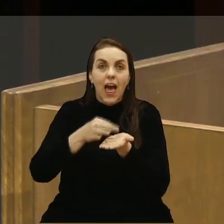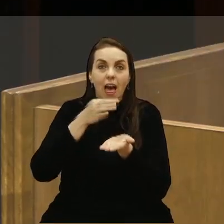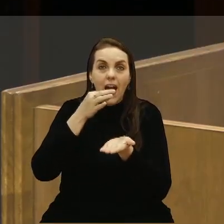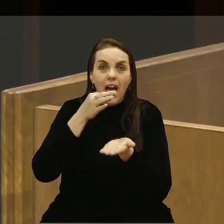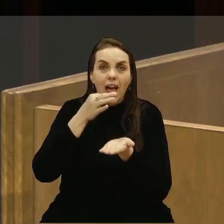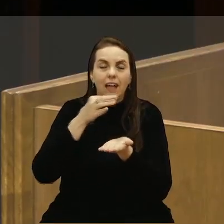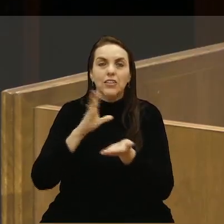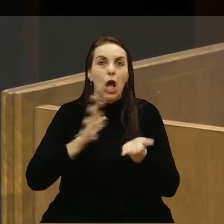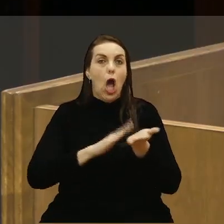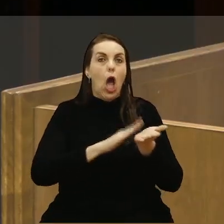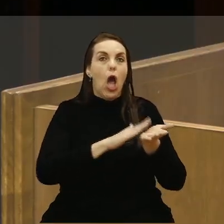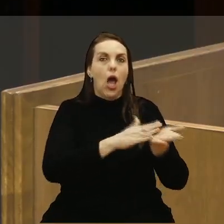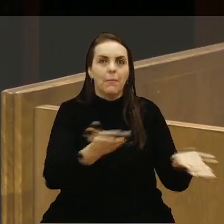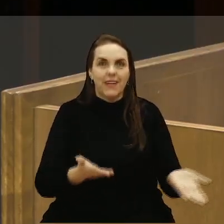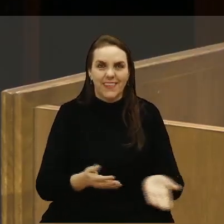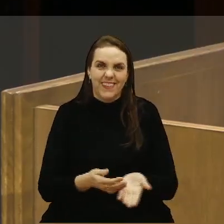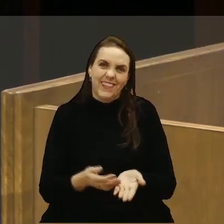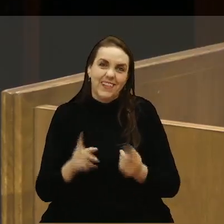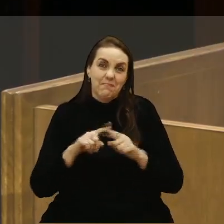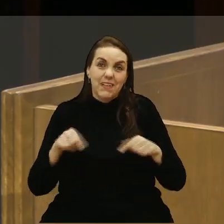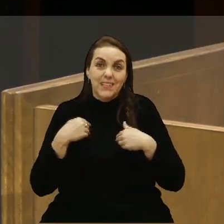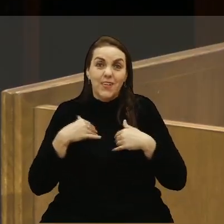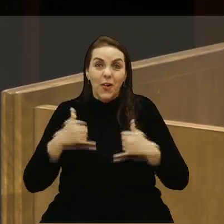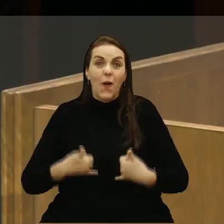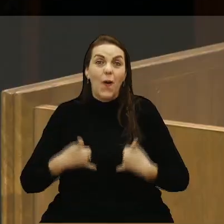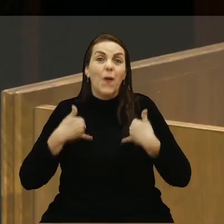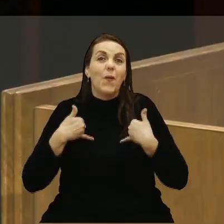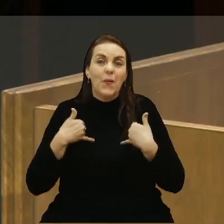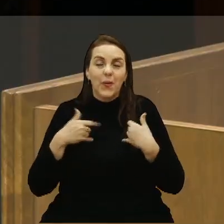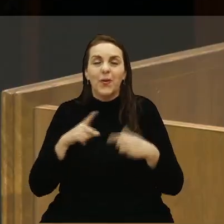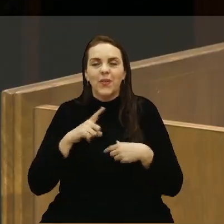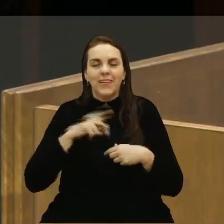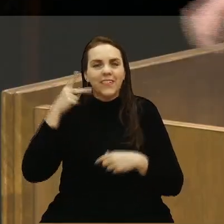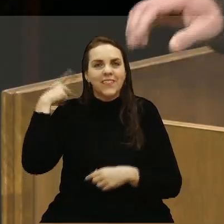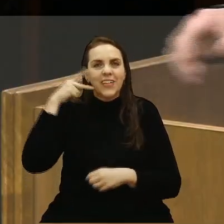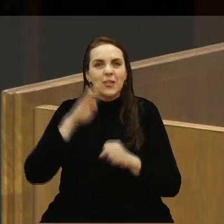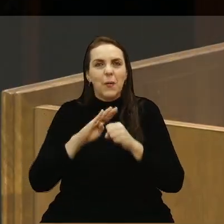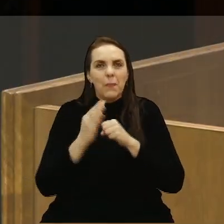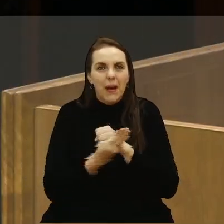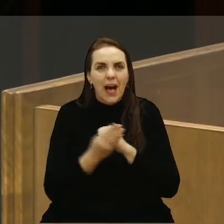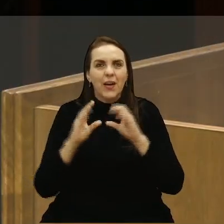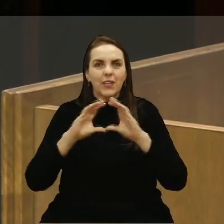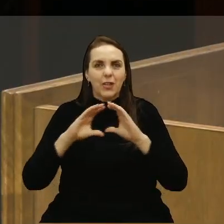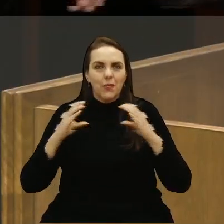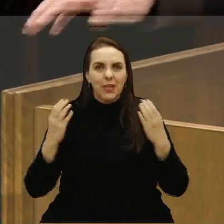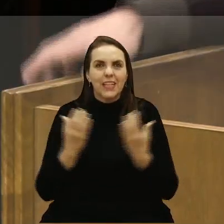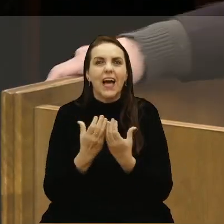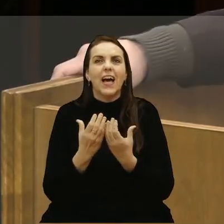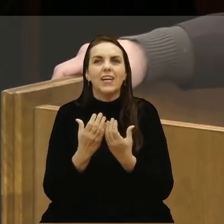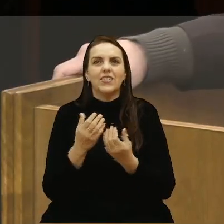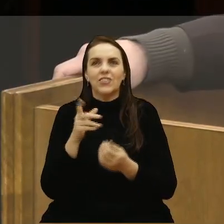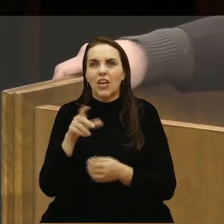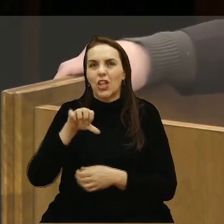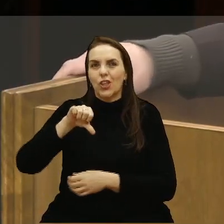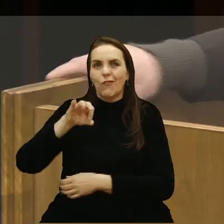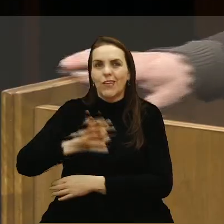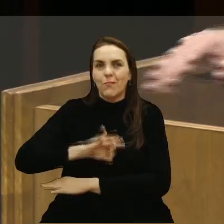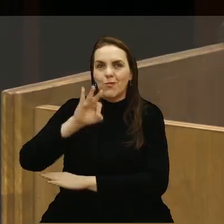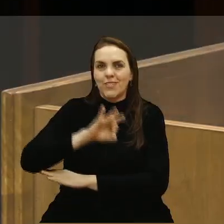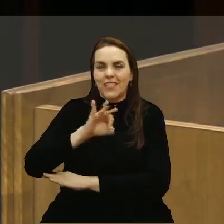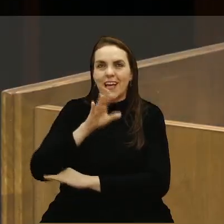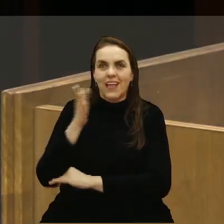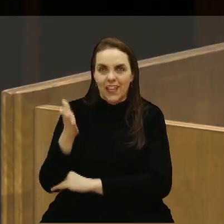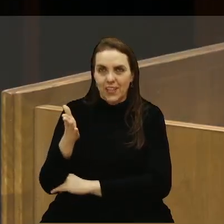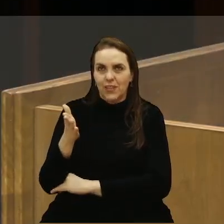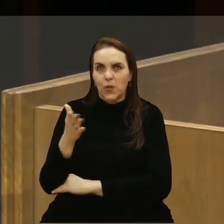Então, assim, eu tenho orgulho de ser vereador de bairro, de comunidade, como aqui, eu diria que 90% aqui,